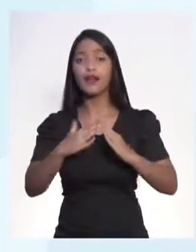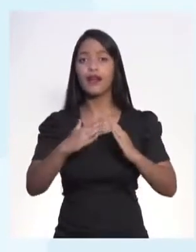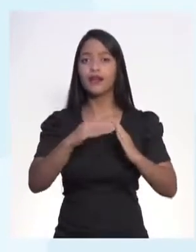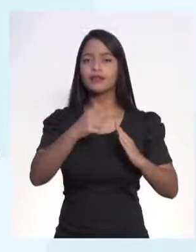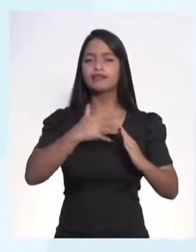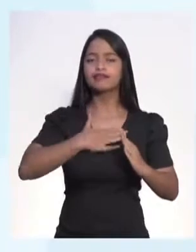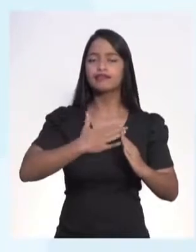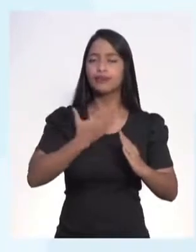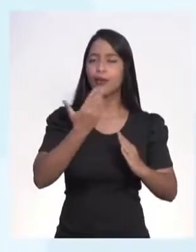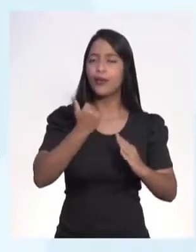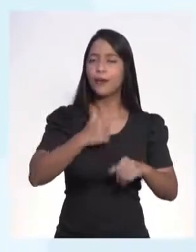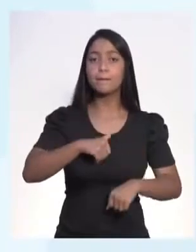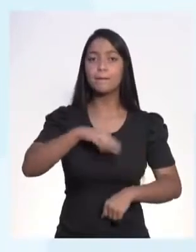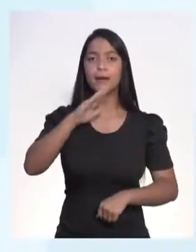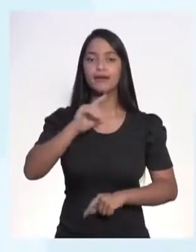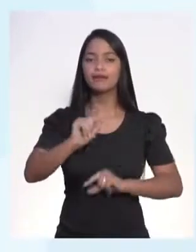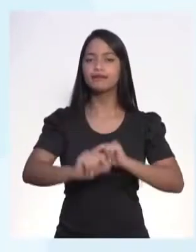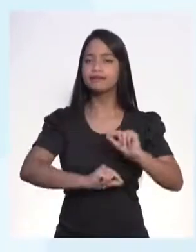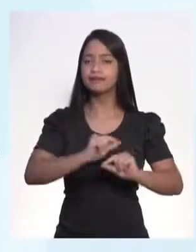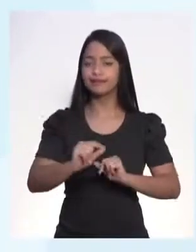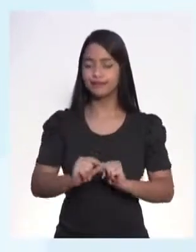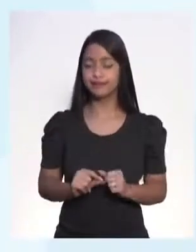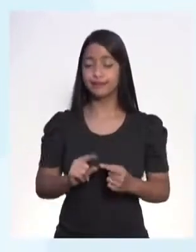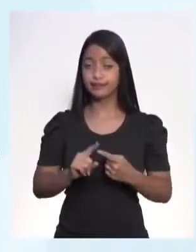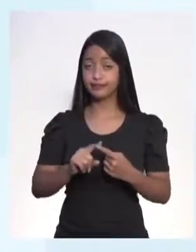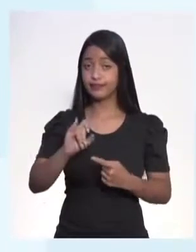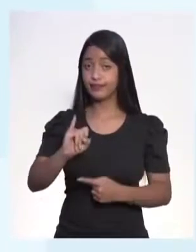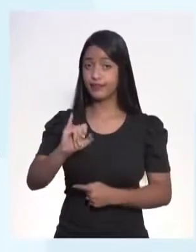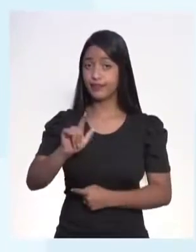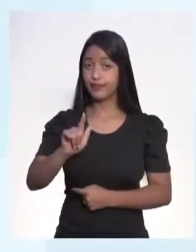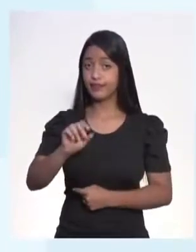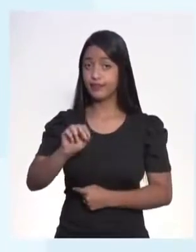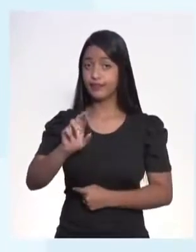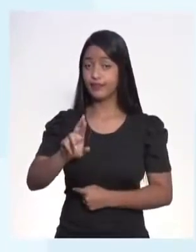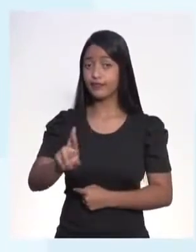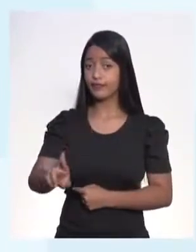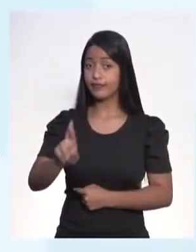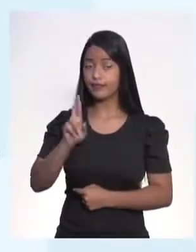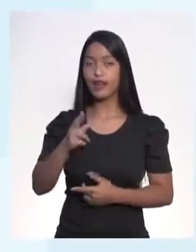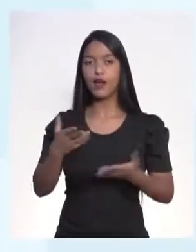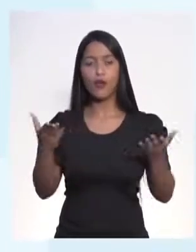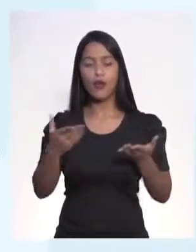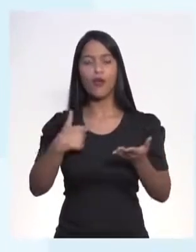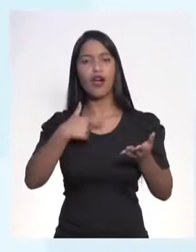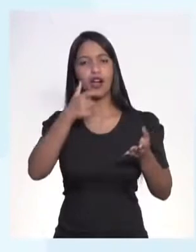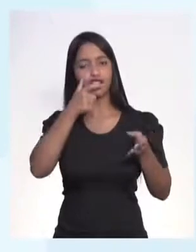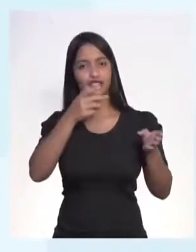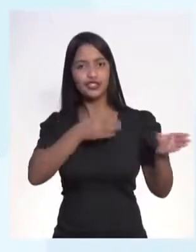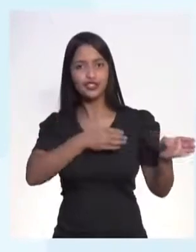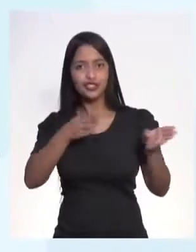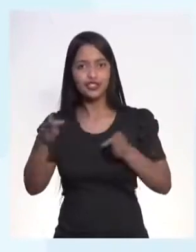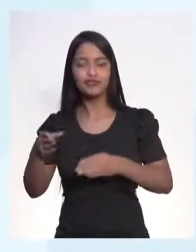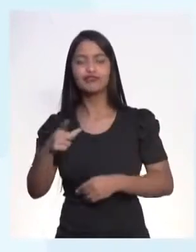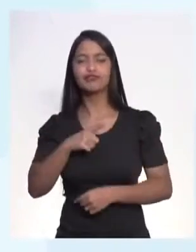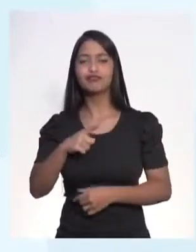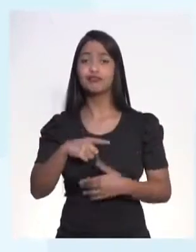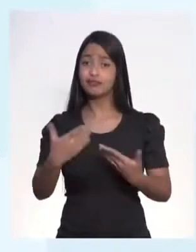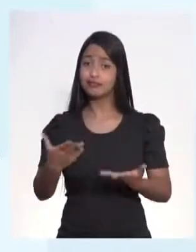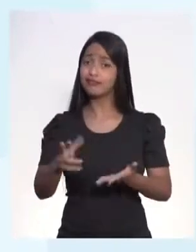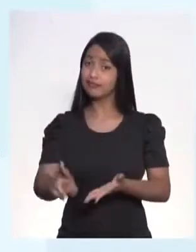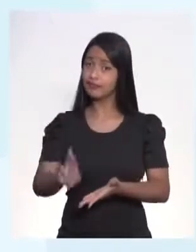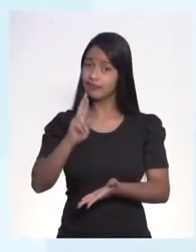mais gostam de comer hein Olha o Igor Vitória está aqui falando assistindo a aula então fala para mim Igor